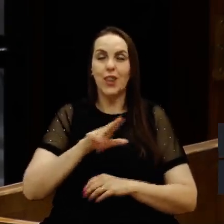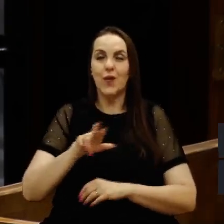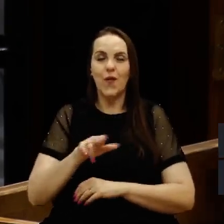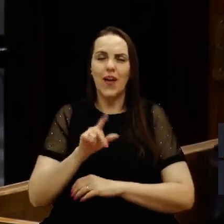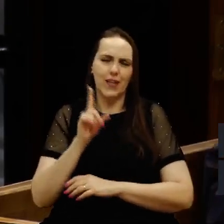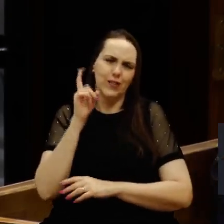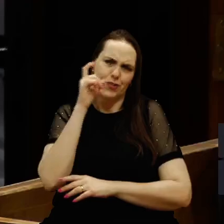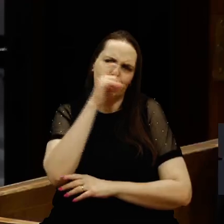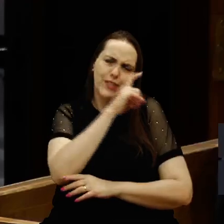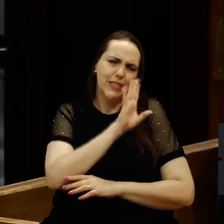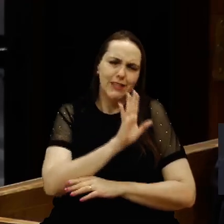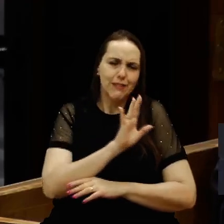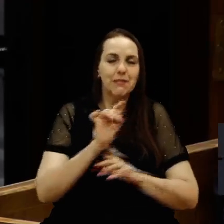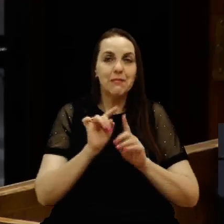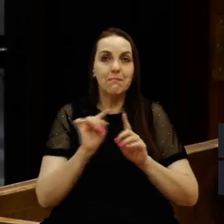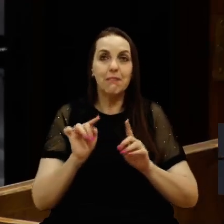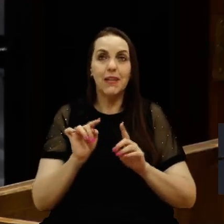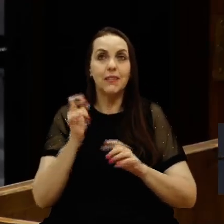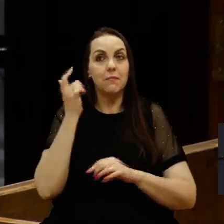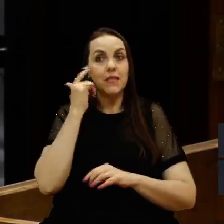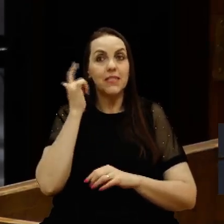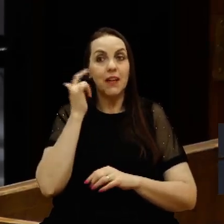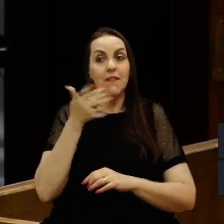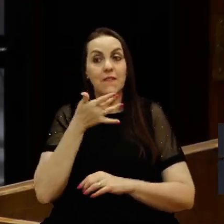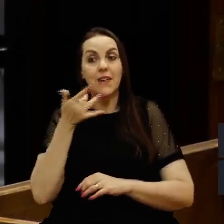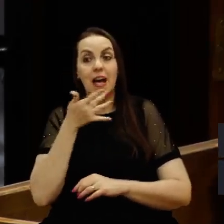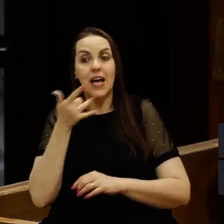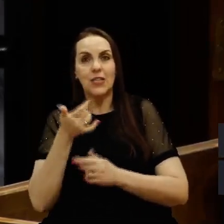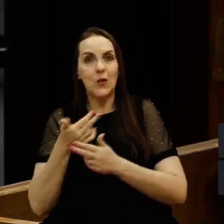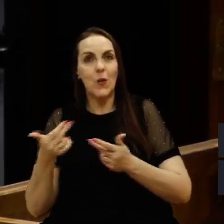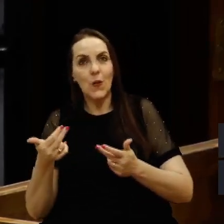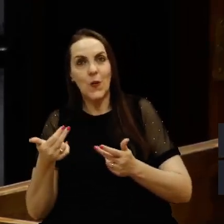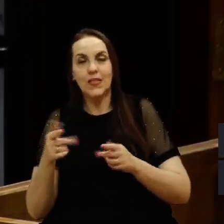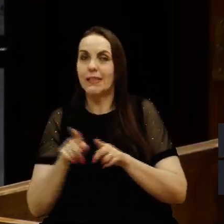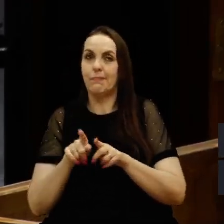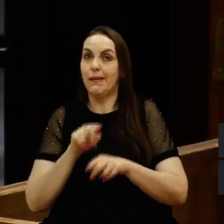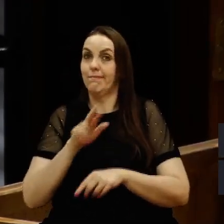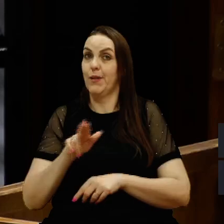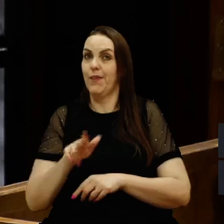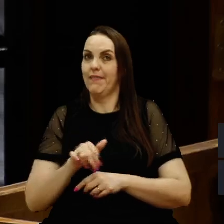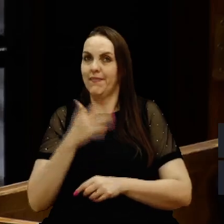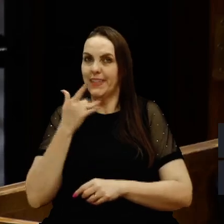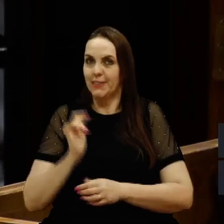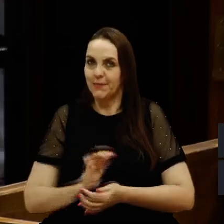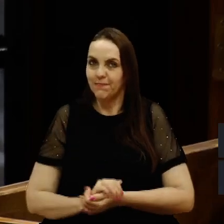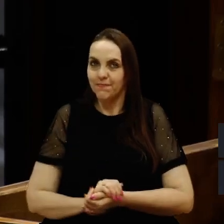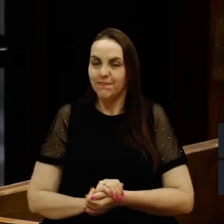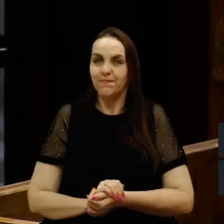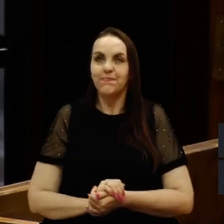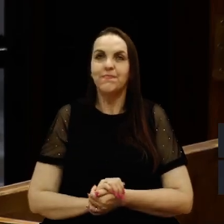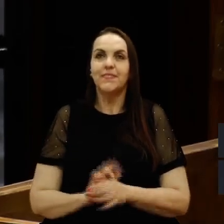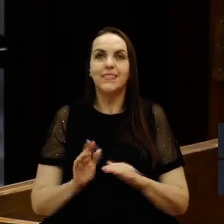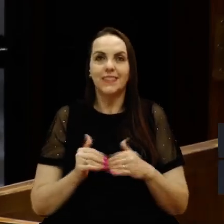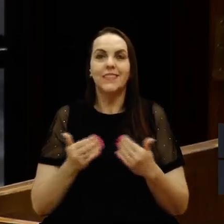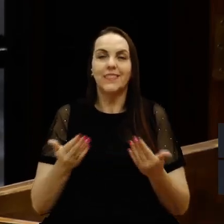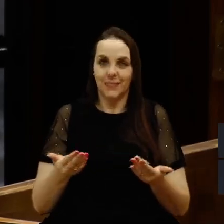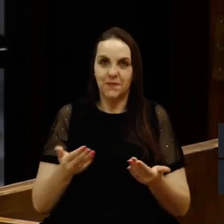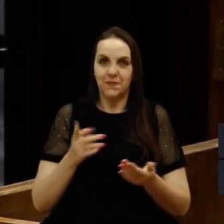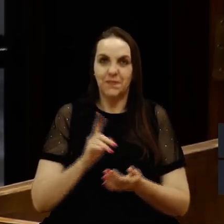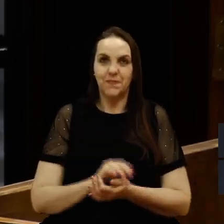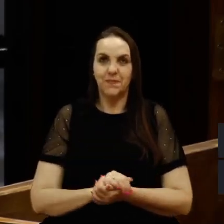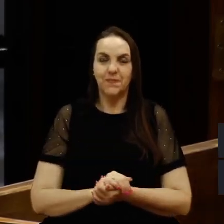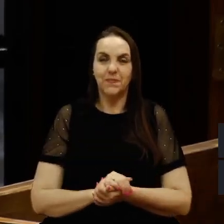assim, e achando que é tão fácil de fazer algumas coisas que não é tão fácil assim, como eu vinha dizendo. Então,